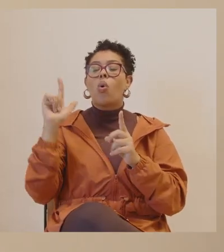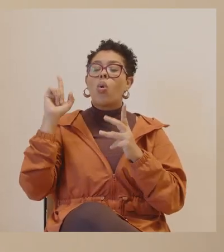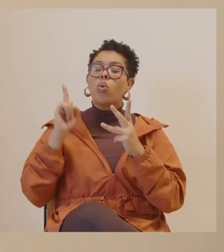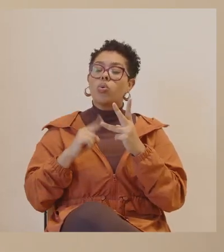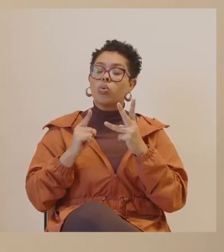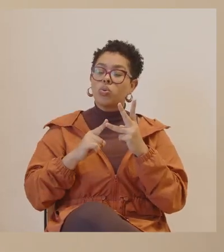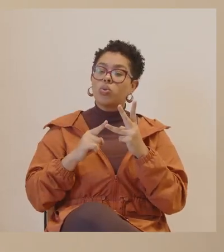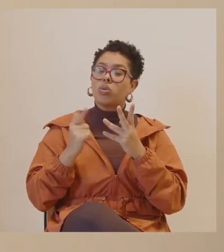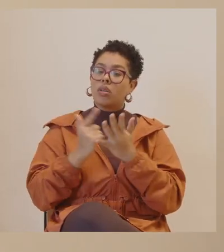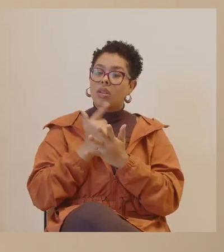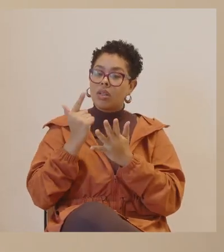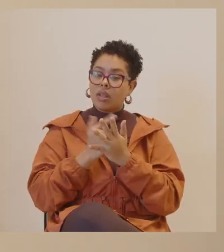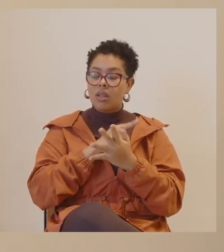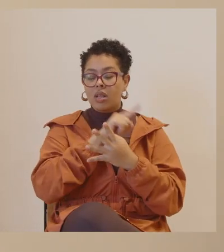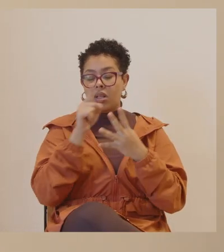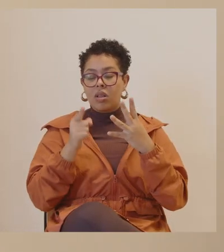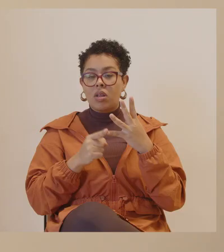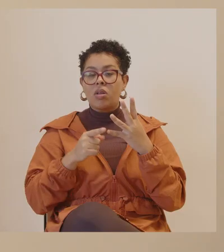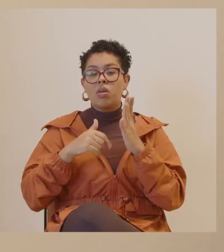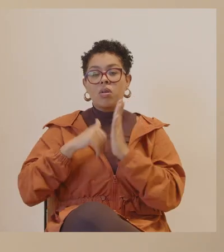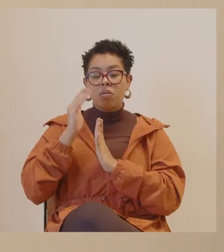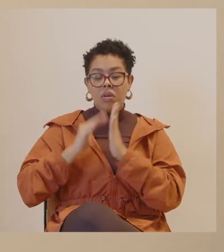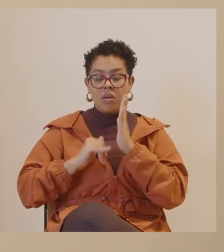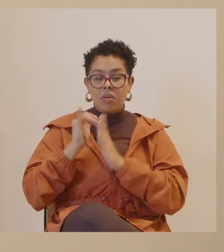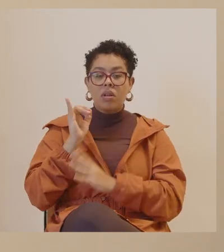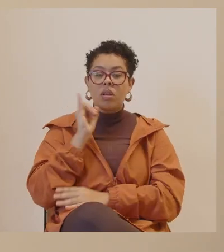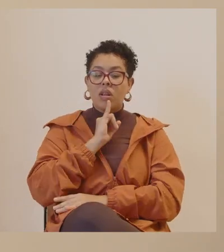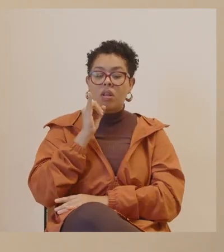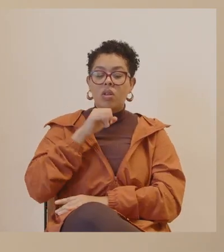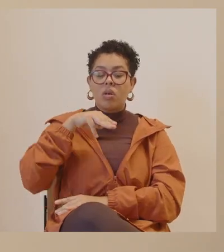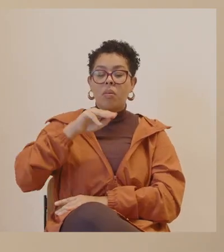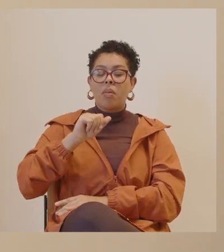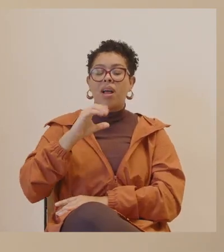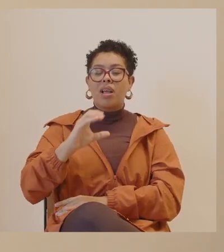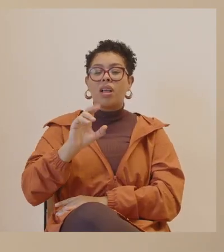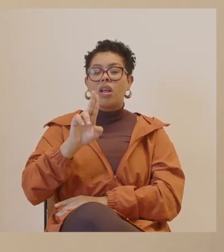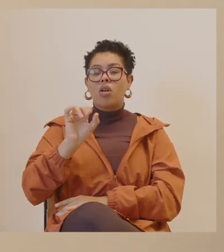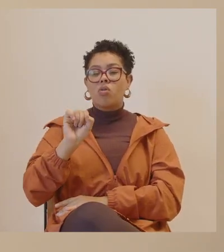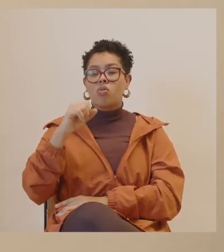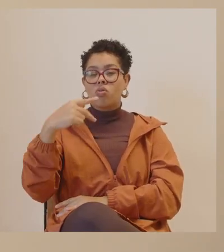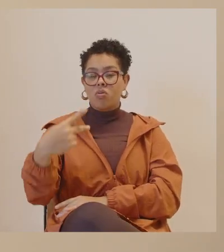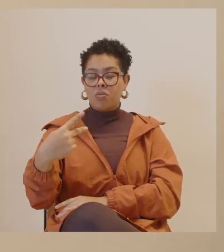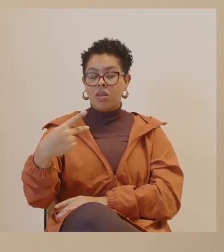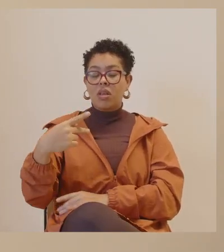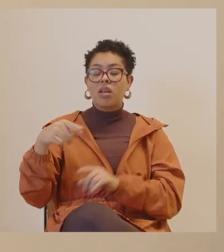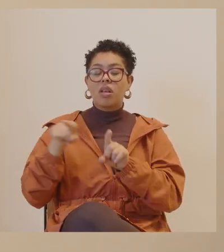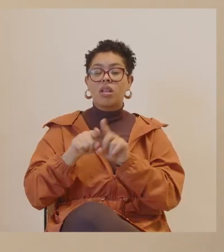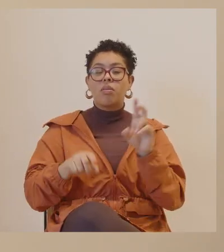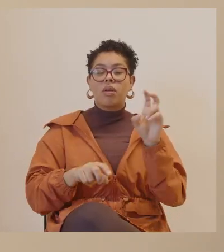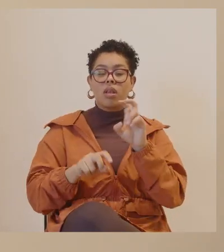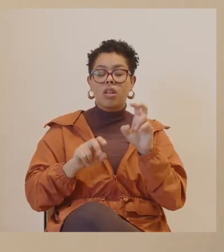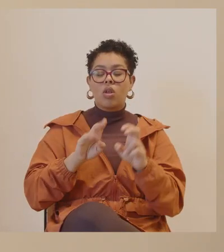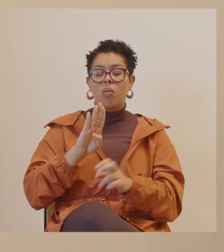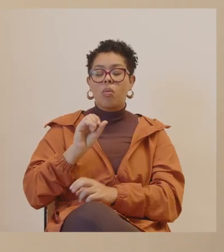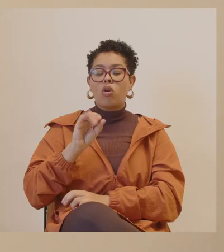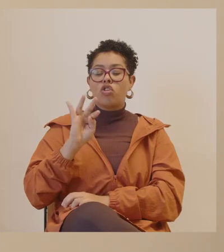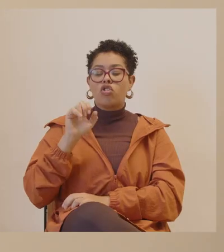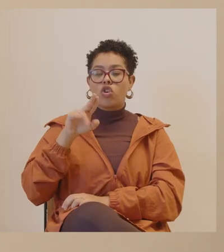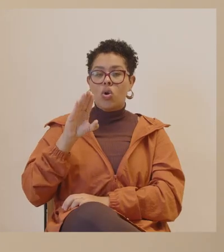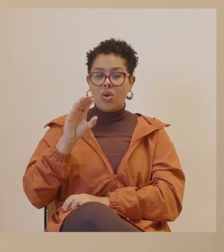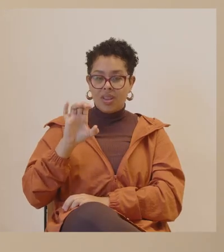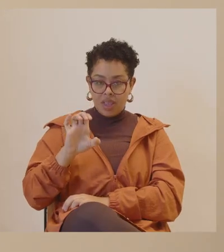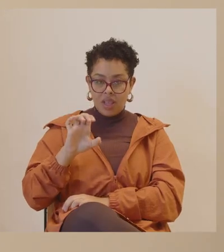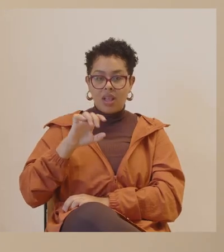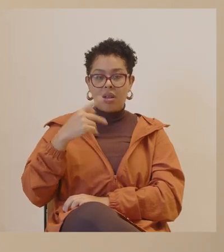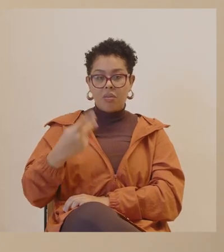Margherita Sarfatti e a Pintura Italiana no MAC-USP, de 2016, Boccioni no Brasil, Reavaliando